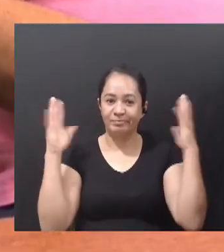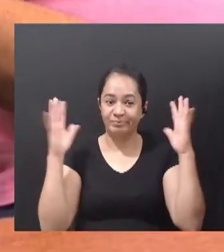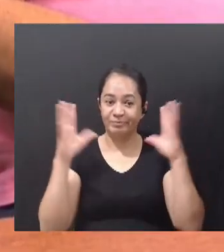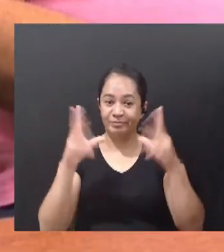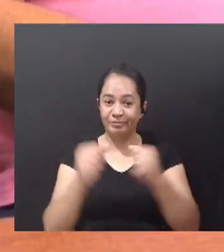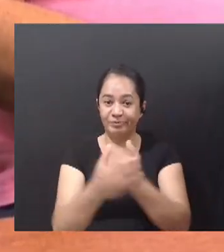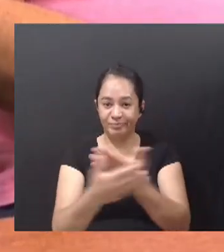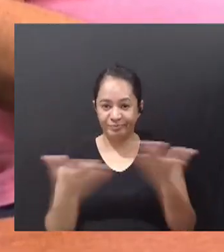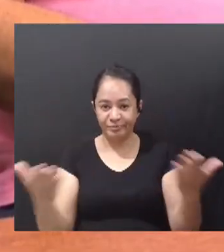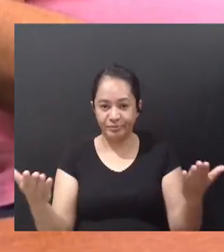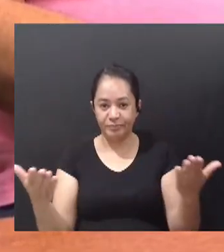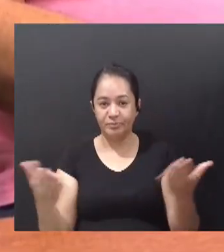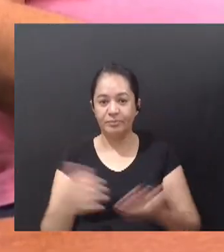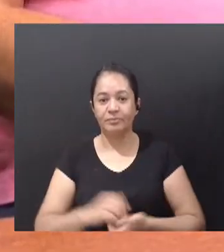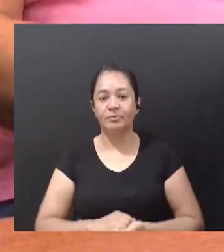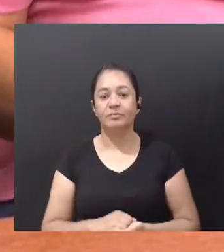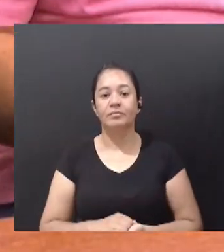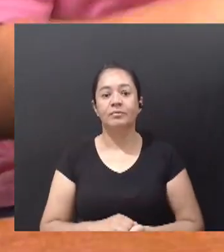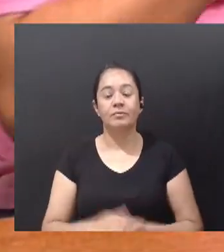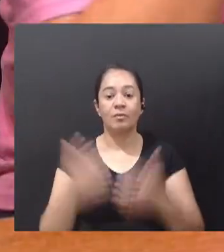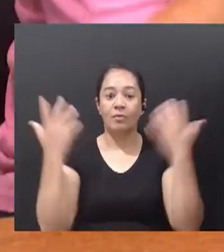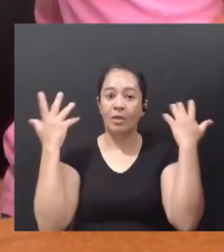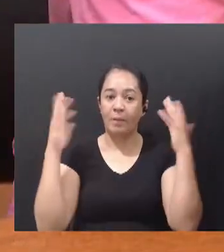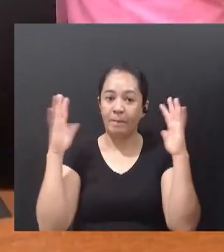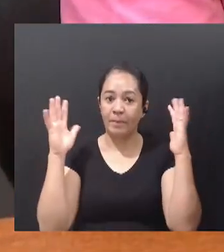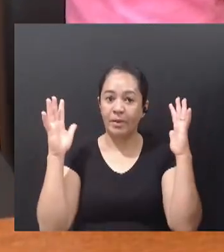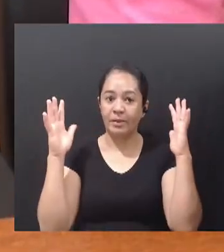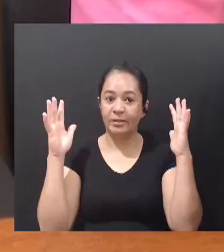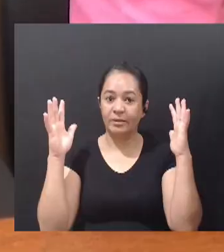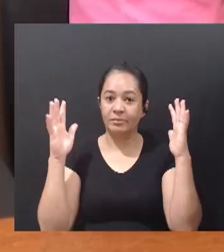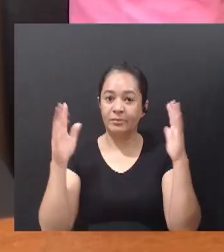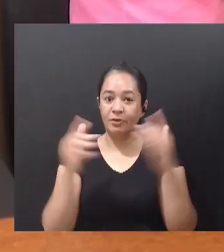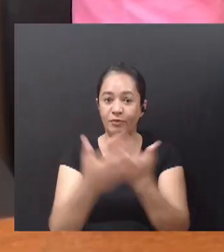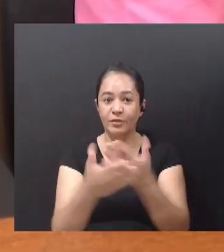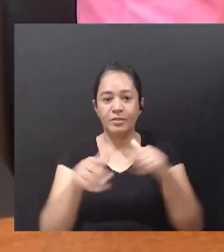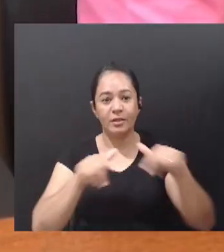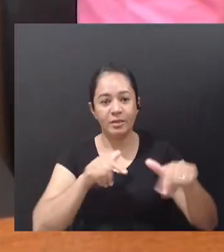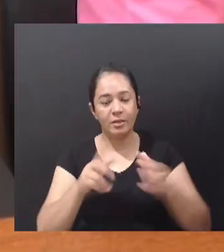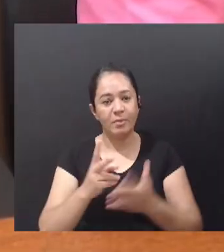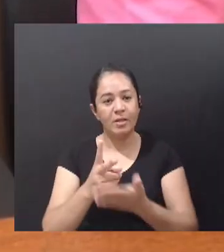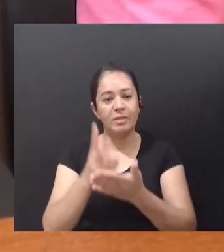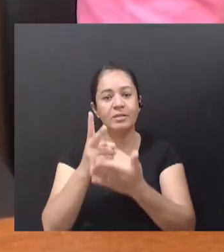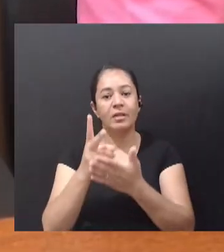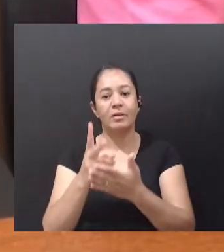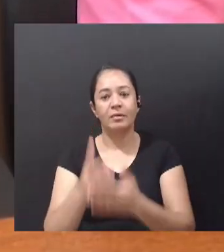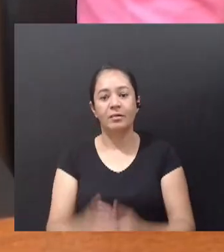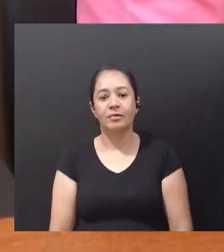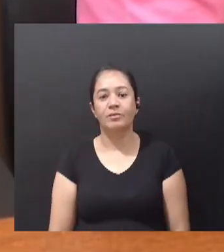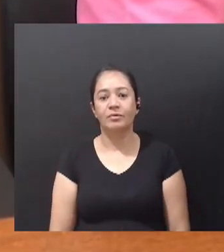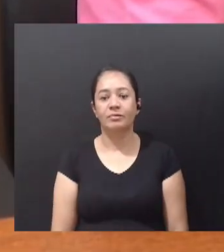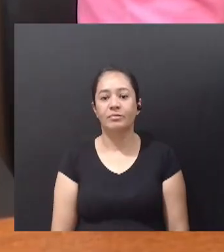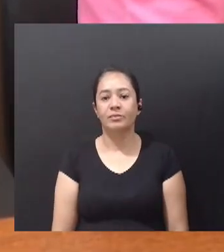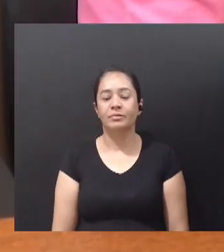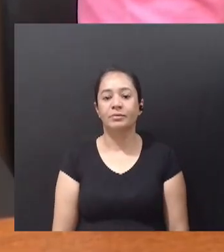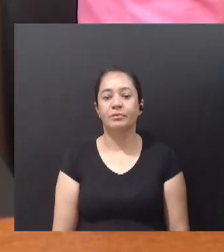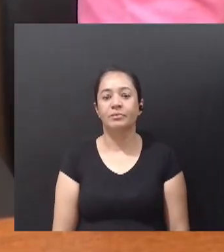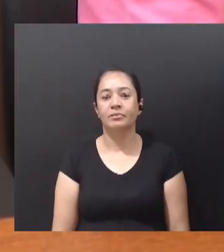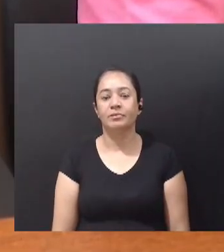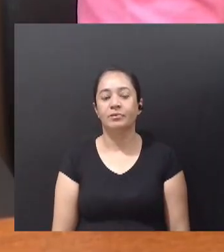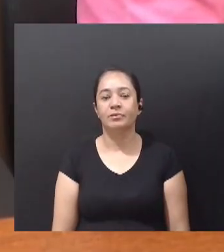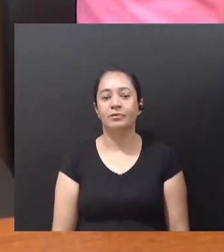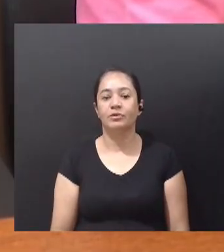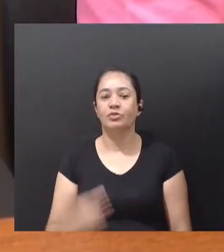aqui, parabéns a quem sempre atuou e tem atuado no hip hop, conta com o nosso mandato,